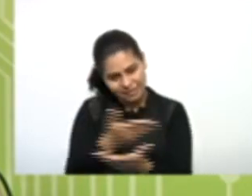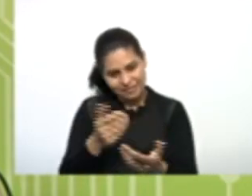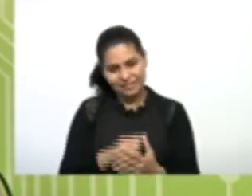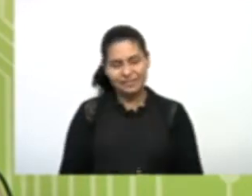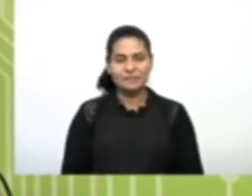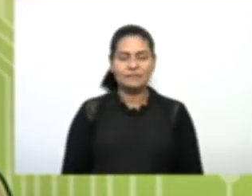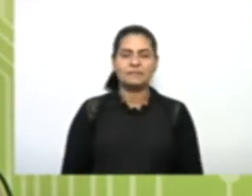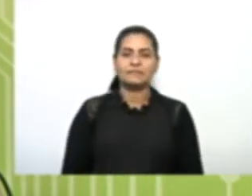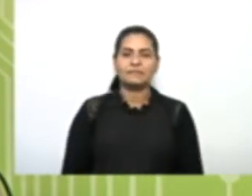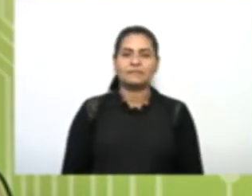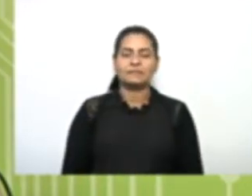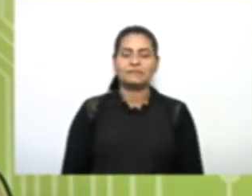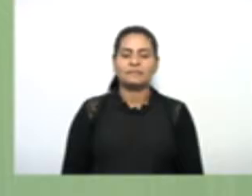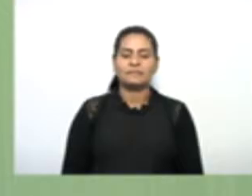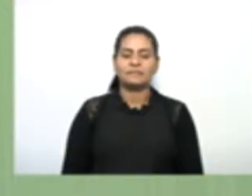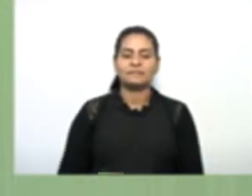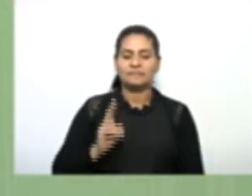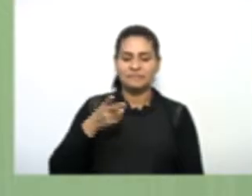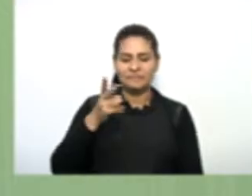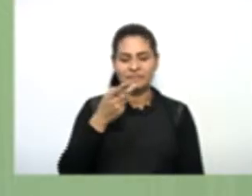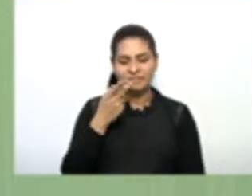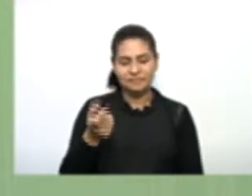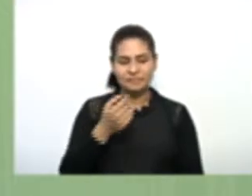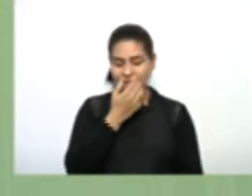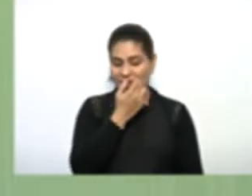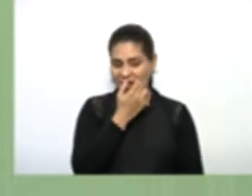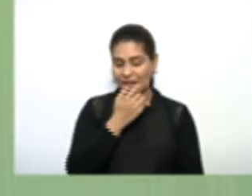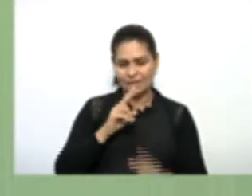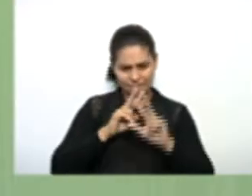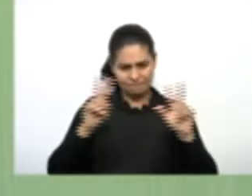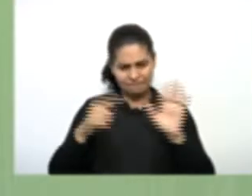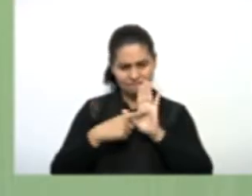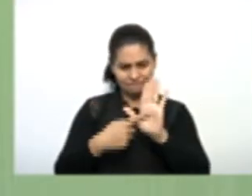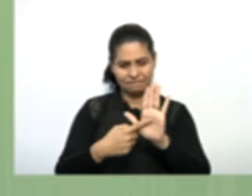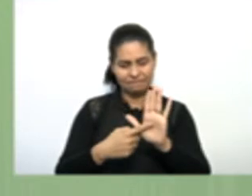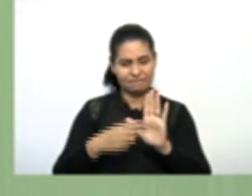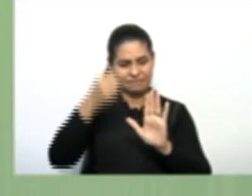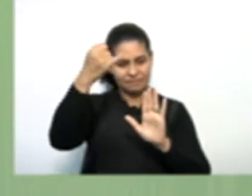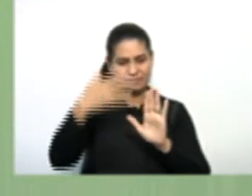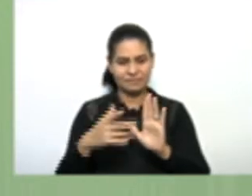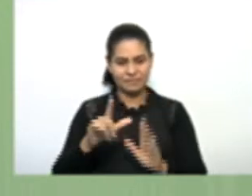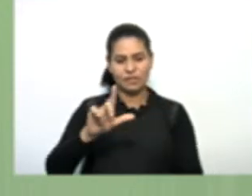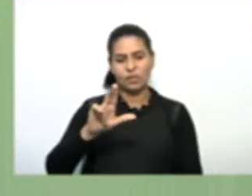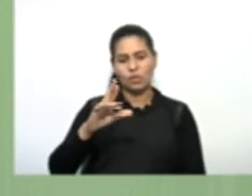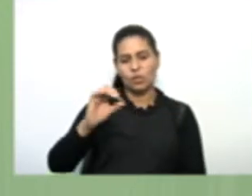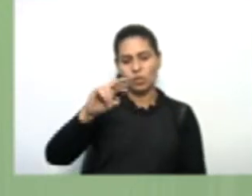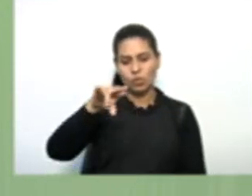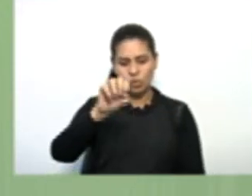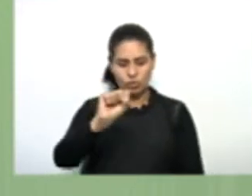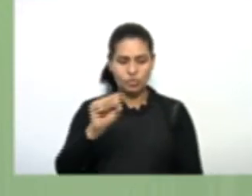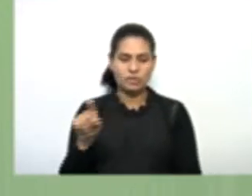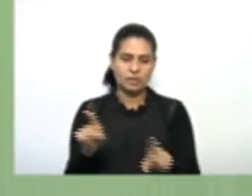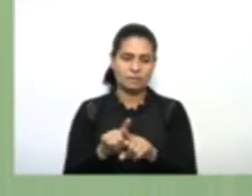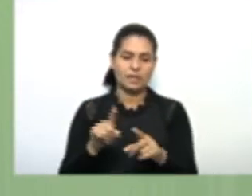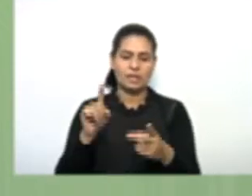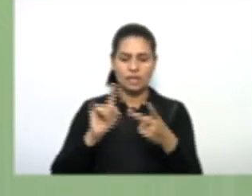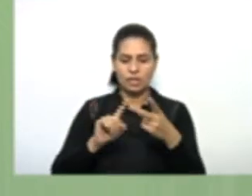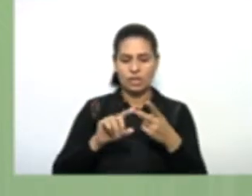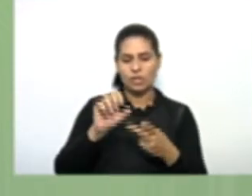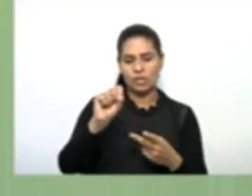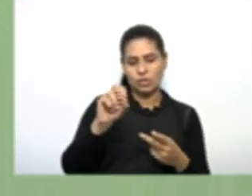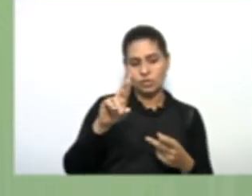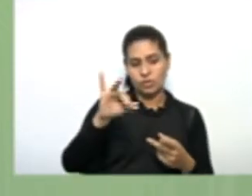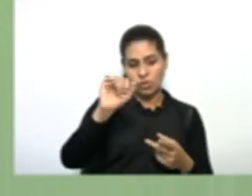participação. Vamos continuar nos slides? A gente vê então que, falando ainda sobre lucros e sobras, a gente sabe que as organizações com